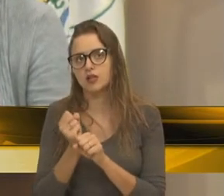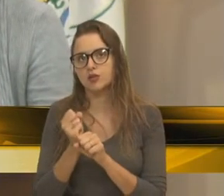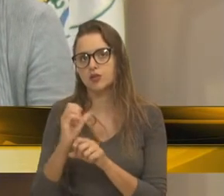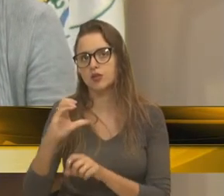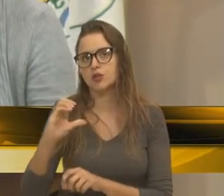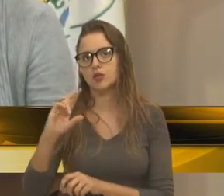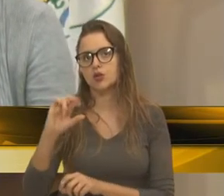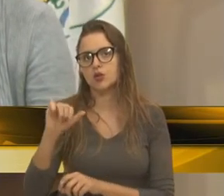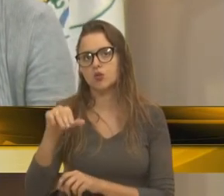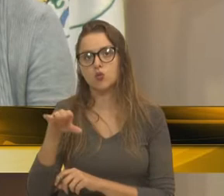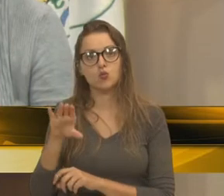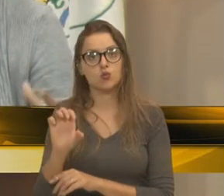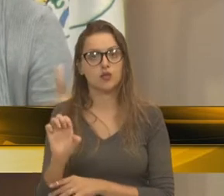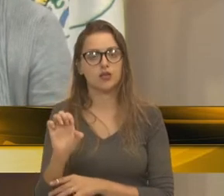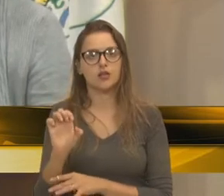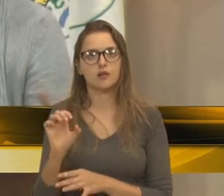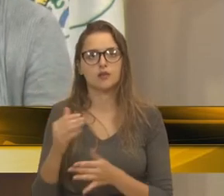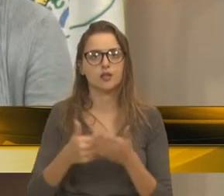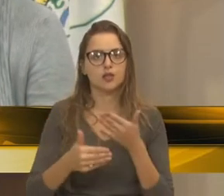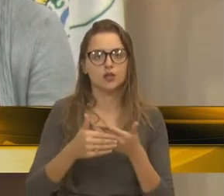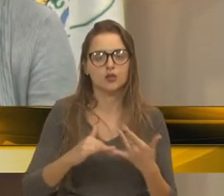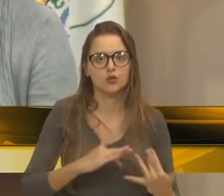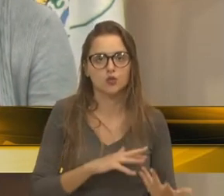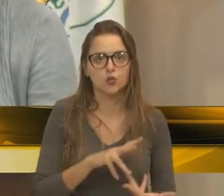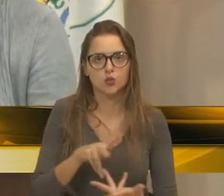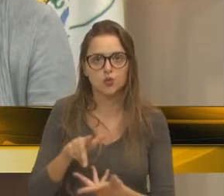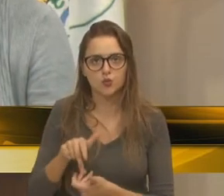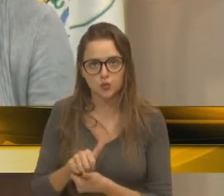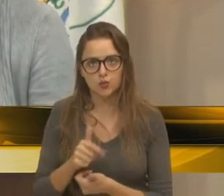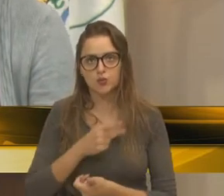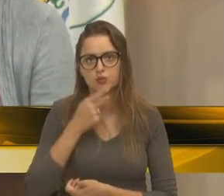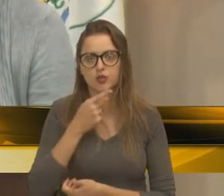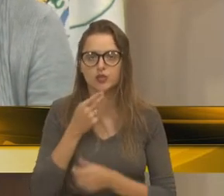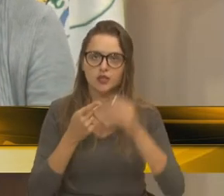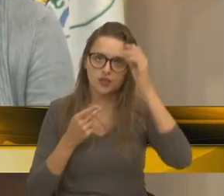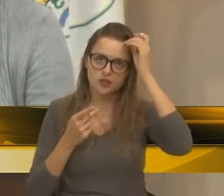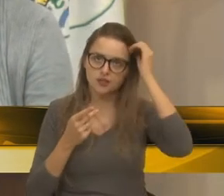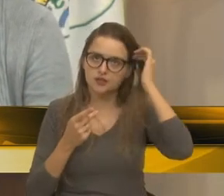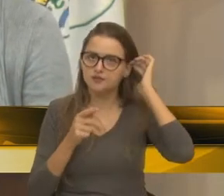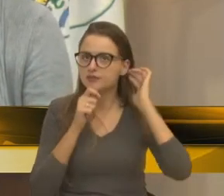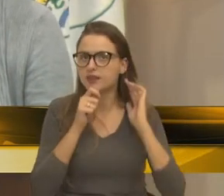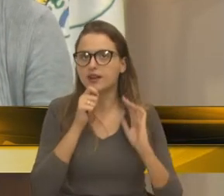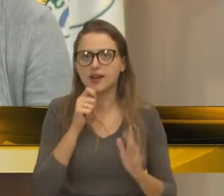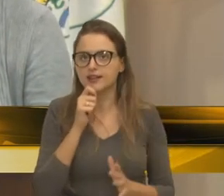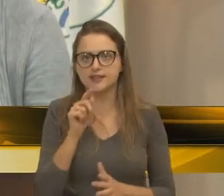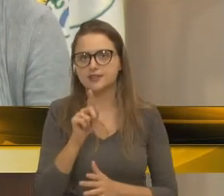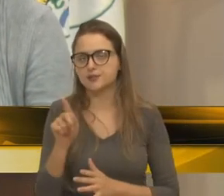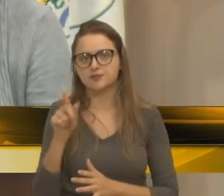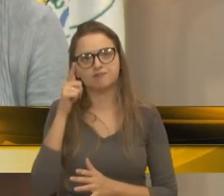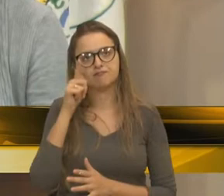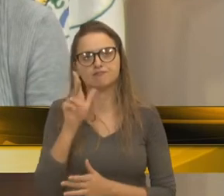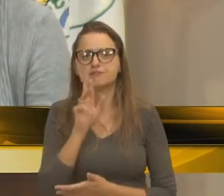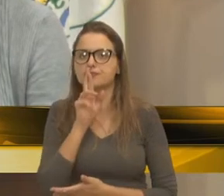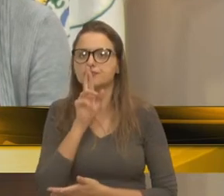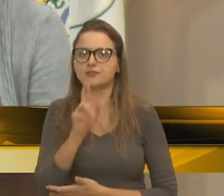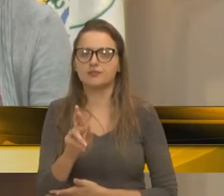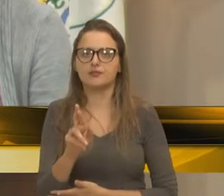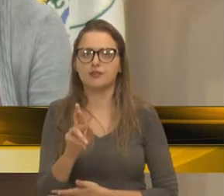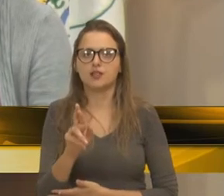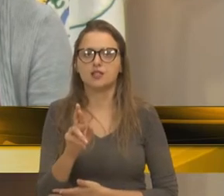que o mundo inteiro comentou, ainda não se chegou, de fato,